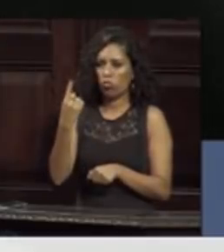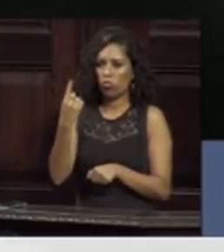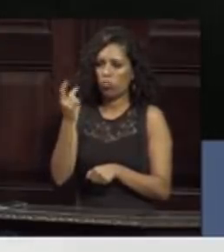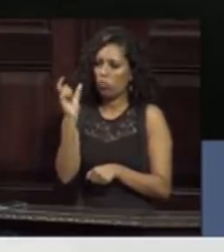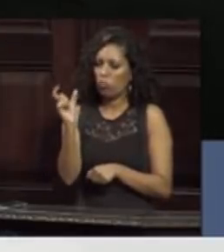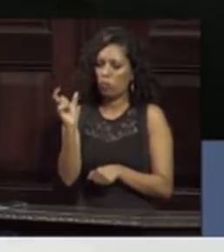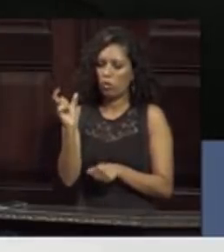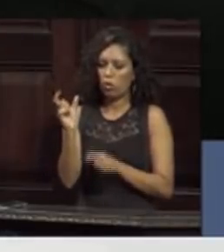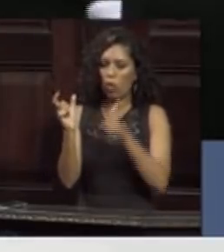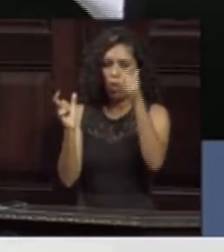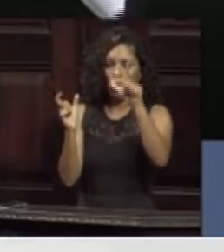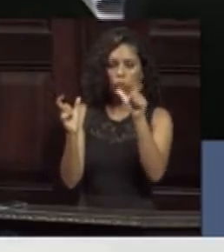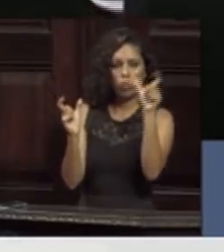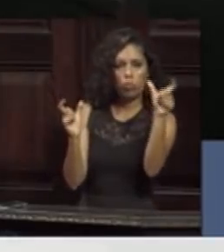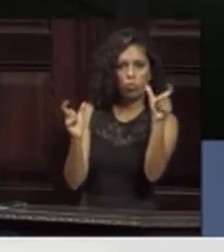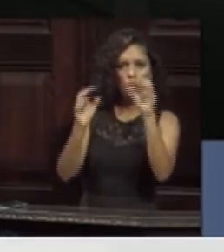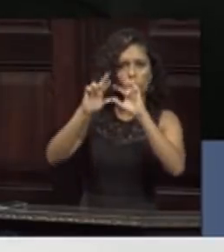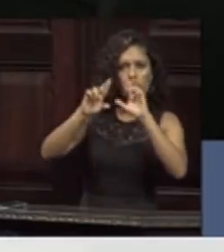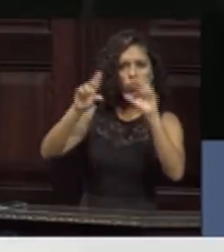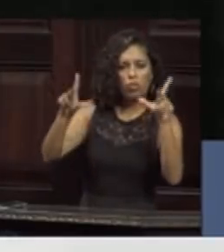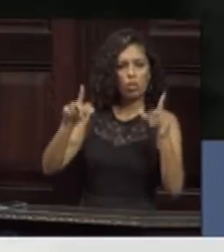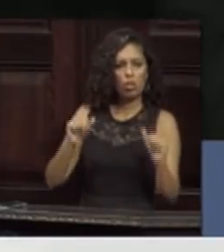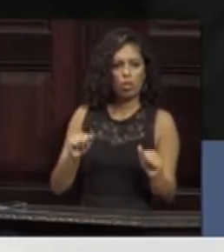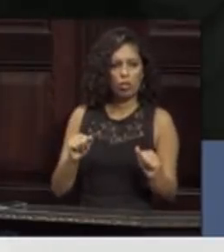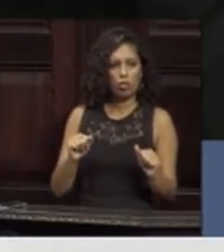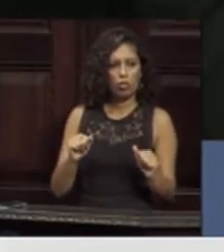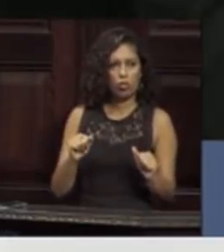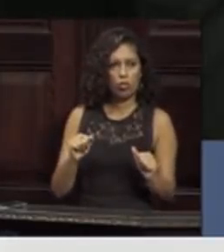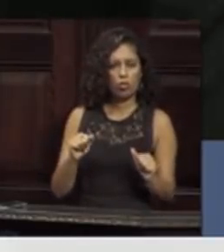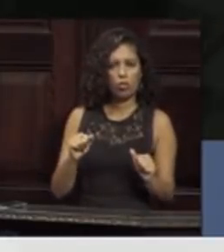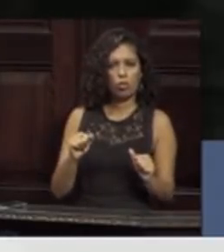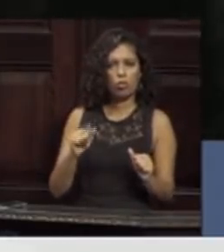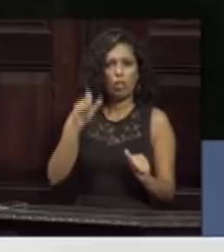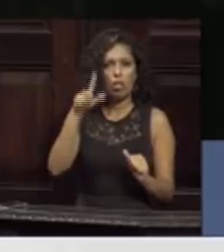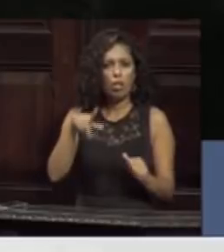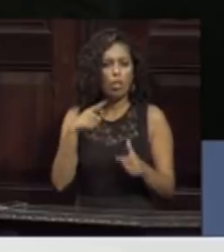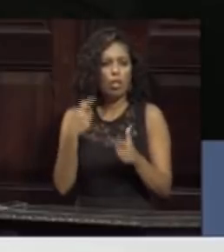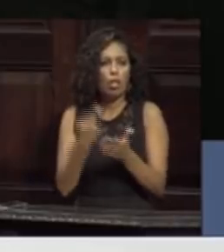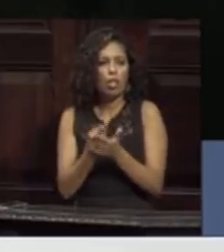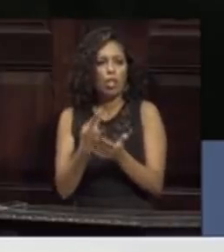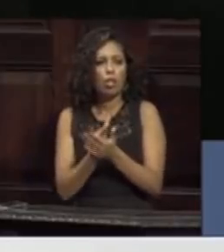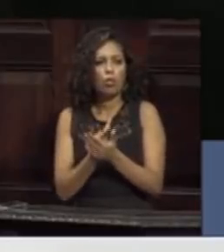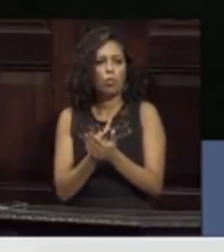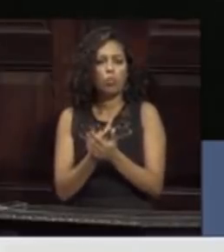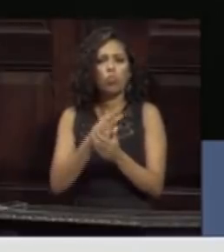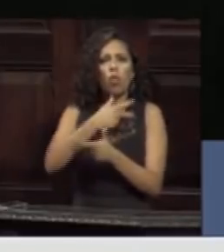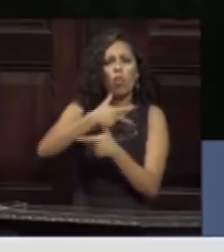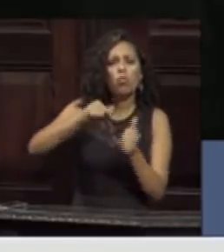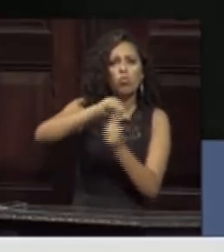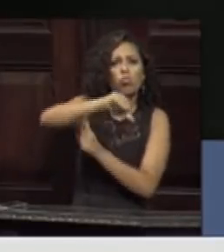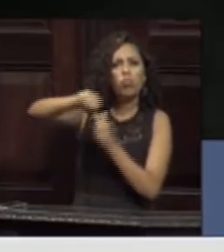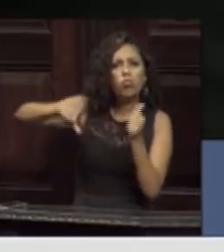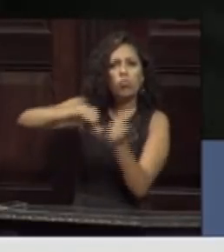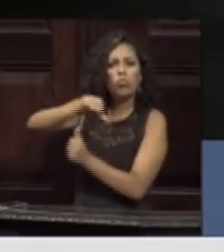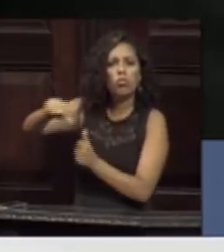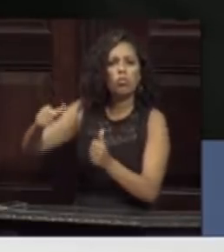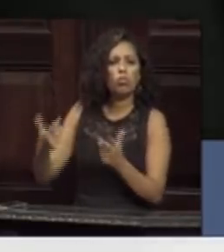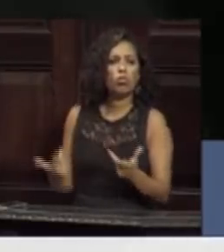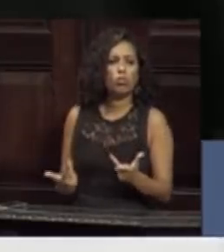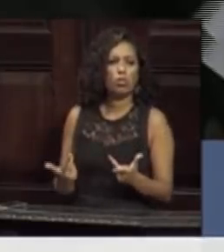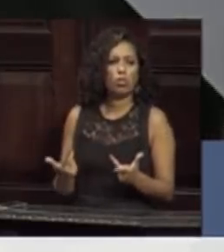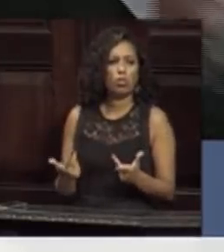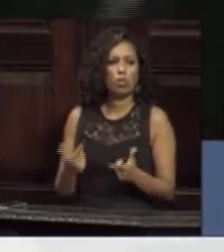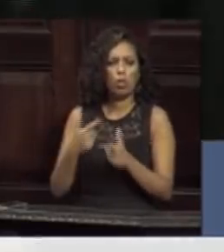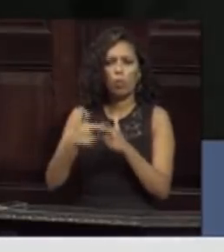21,46%. Isso onera a economia doméstica, onera a indústria, isso traz uma dificuldade